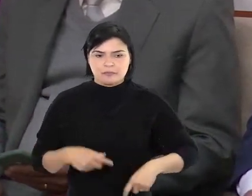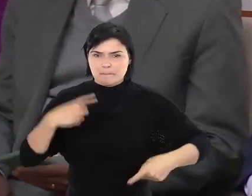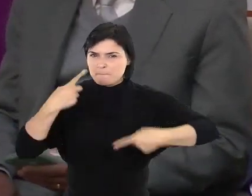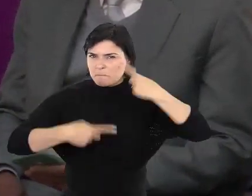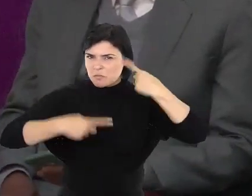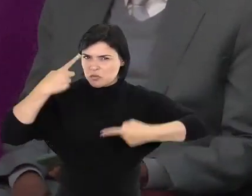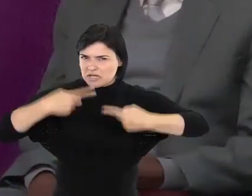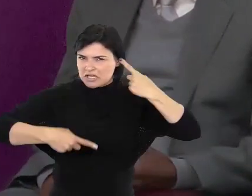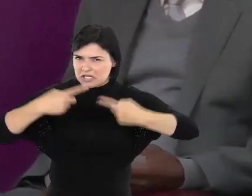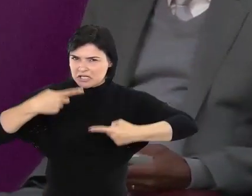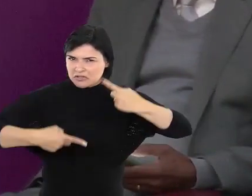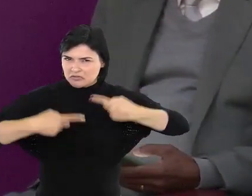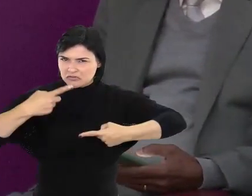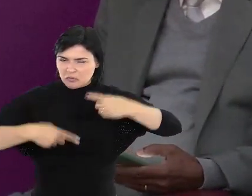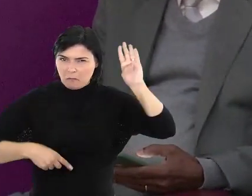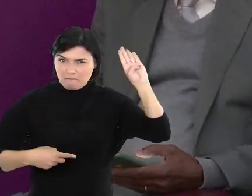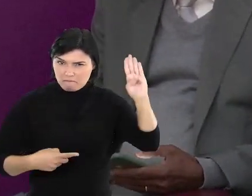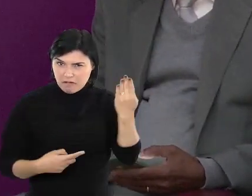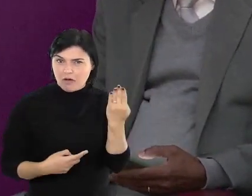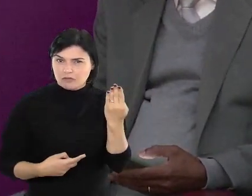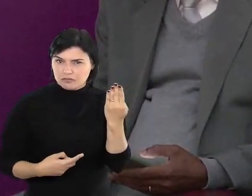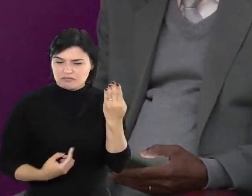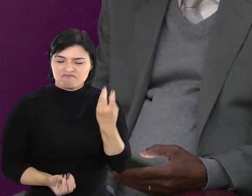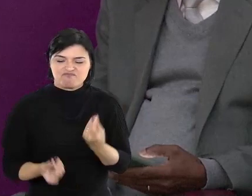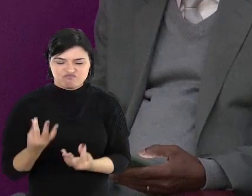porque se tem graus